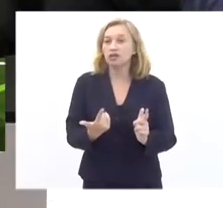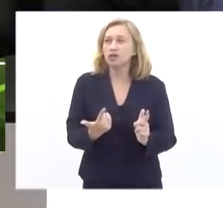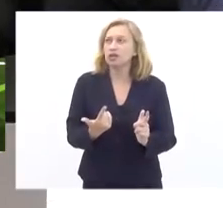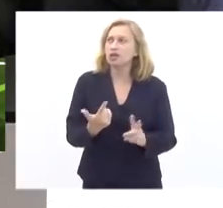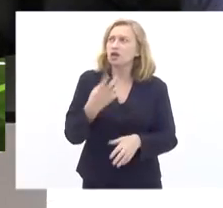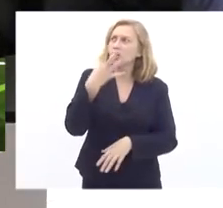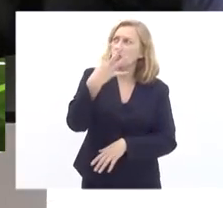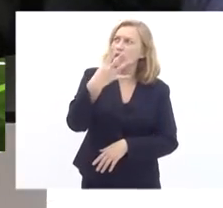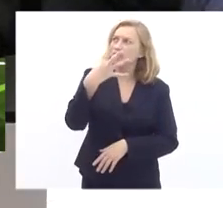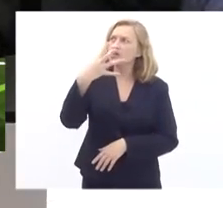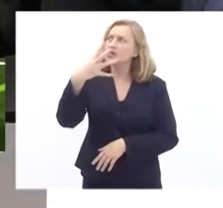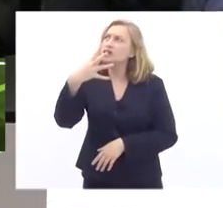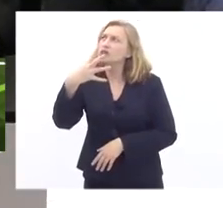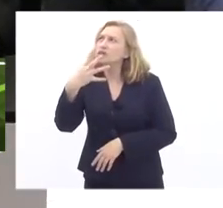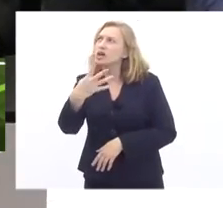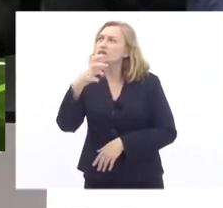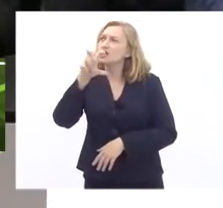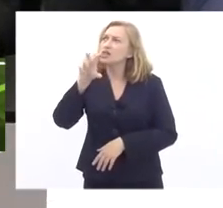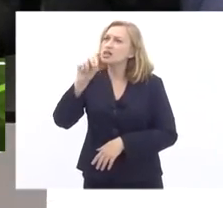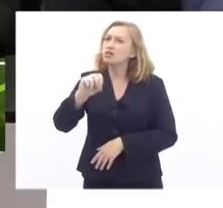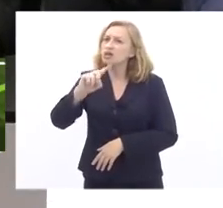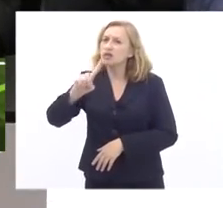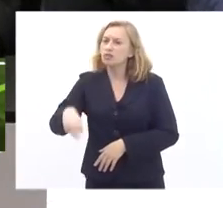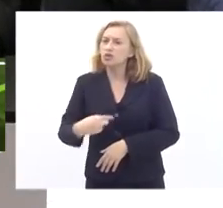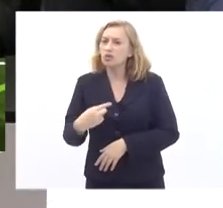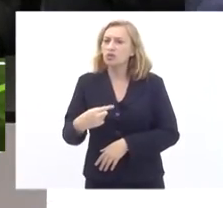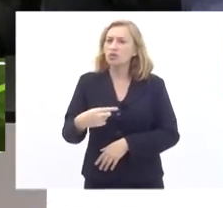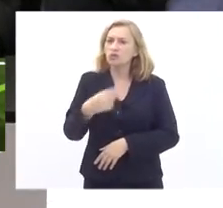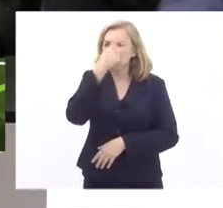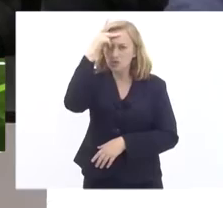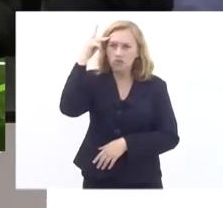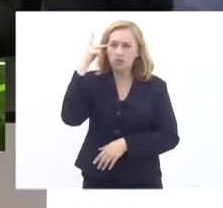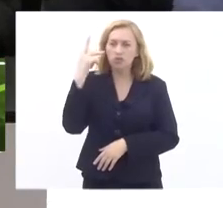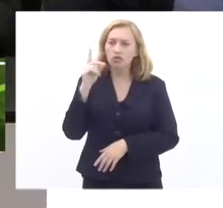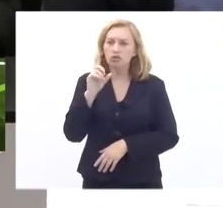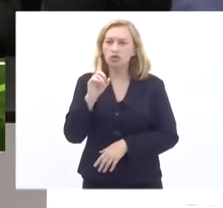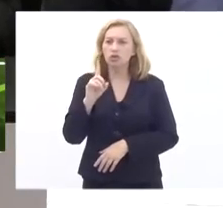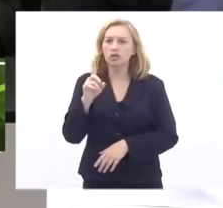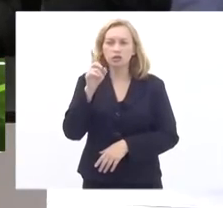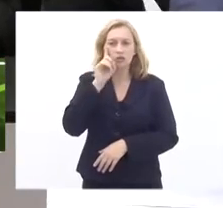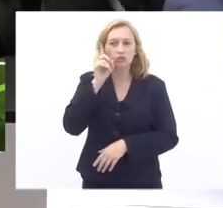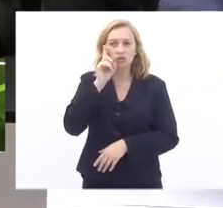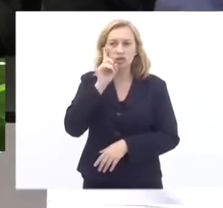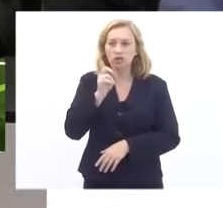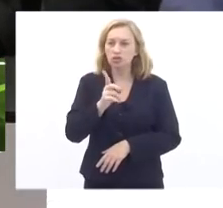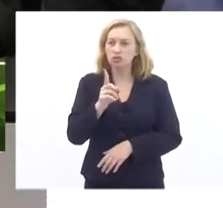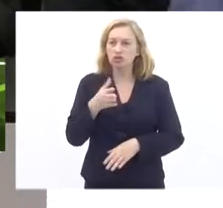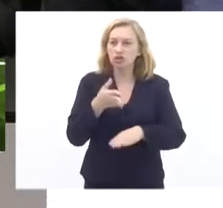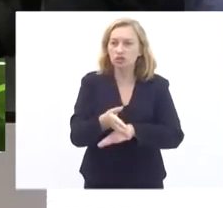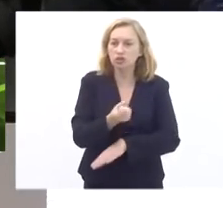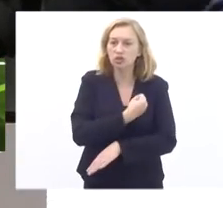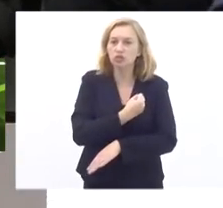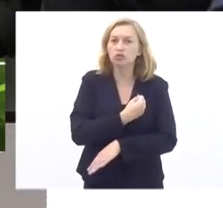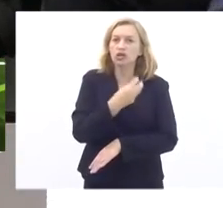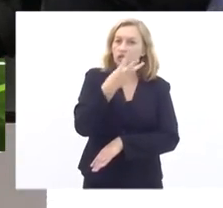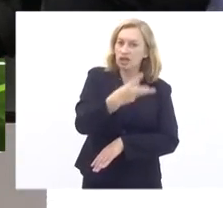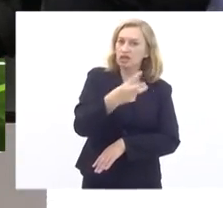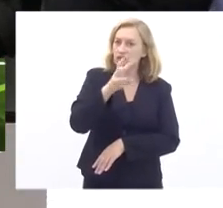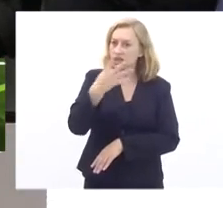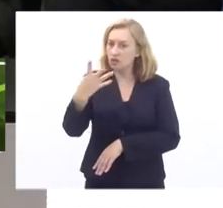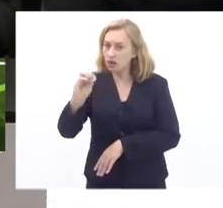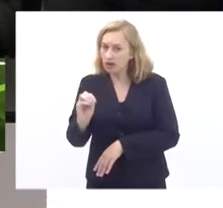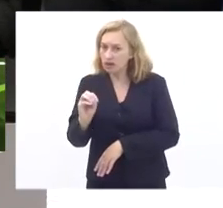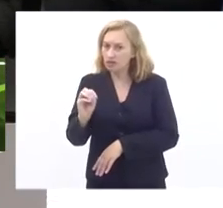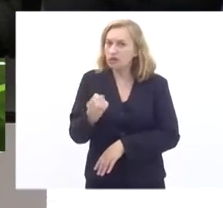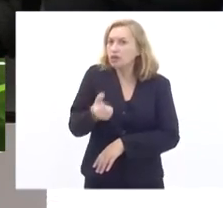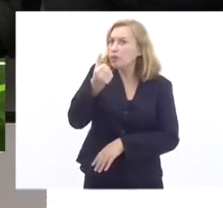de 450 mil passageiros dia. Nós não chegamos nesse número ainda. Está em 340. Isso, estamos em 340. Falta pouco